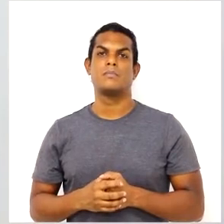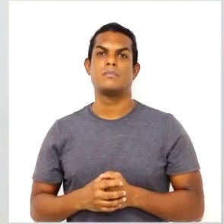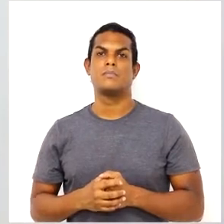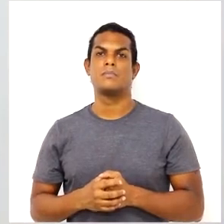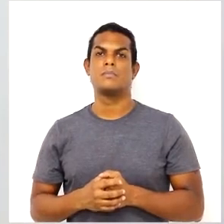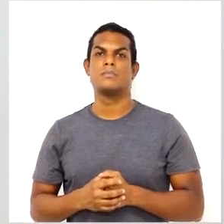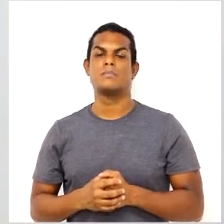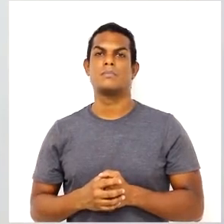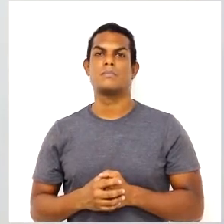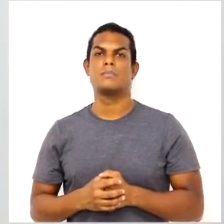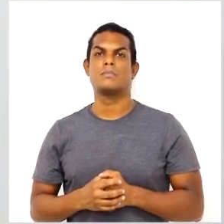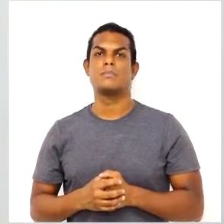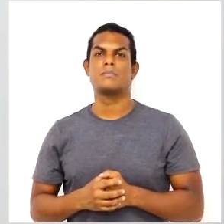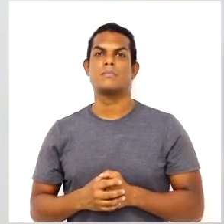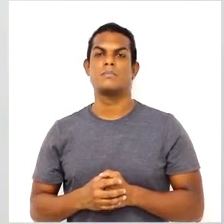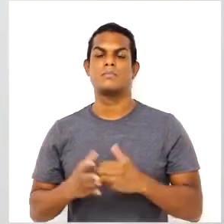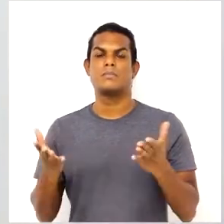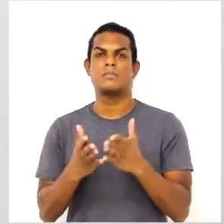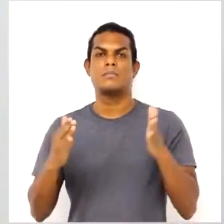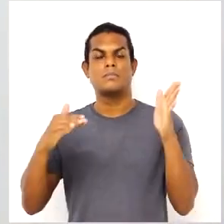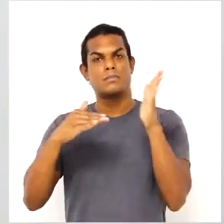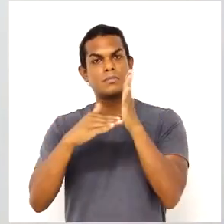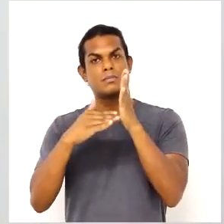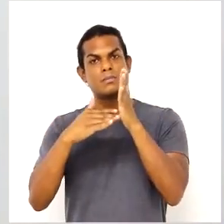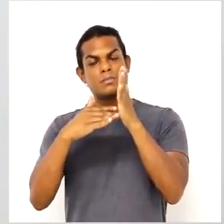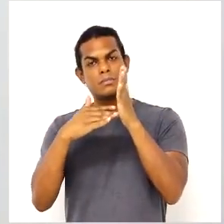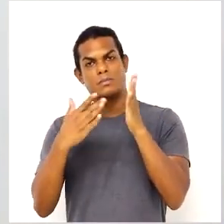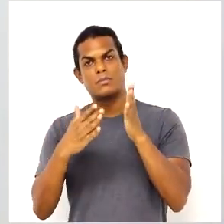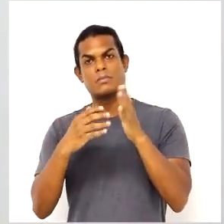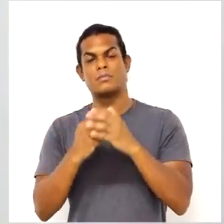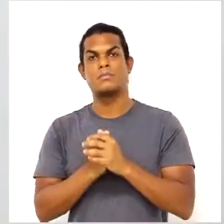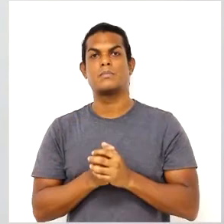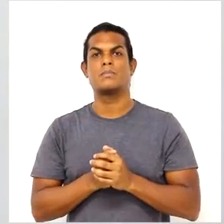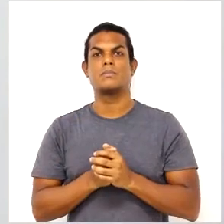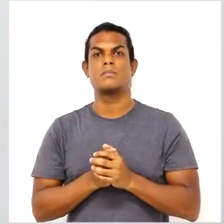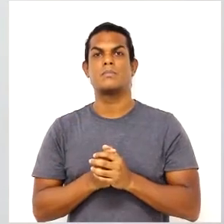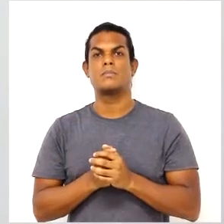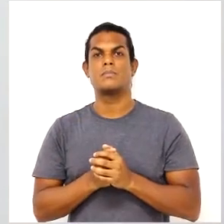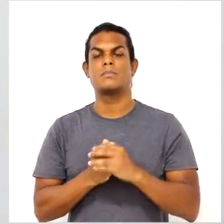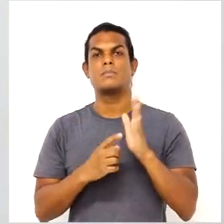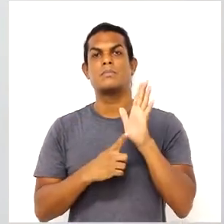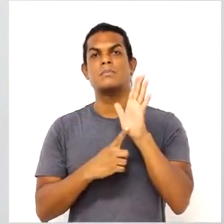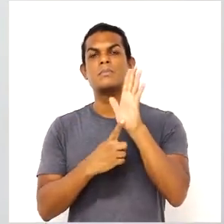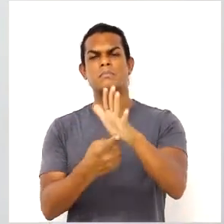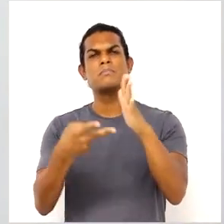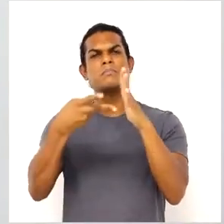finalizemos elaborando o relatório ou descrevendo o significado de